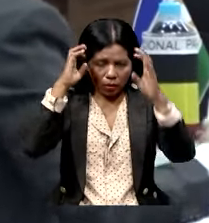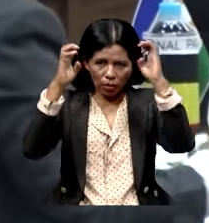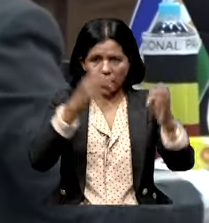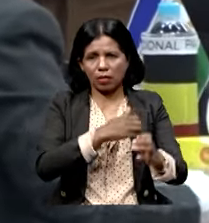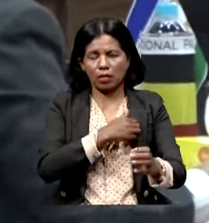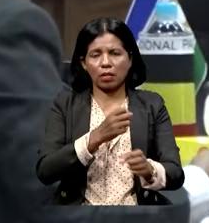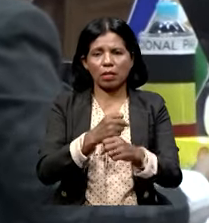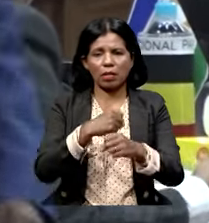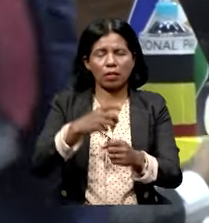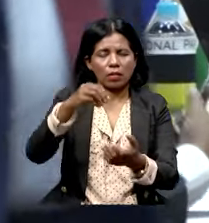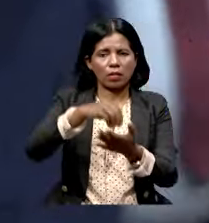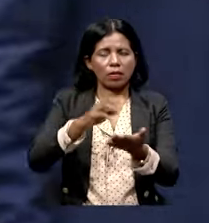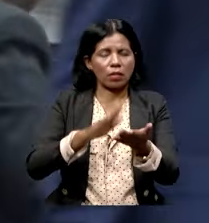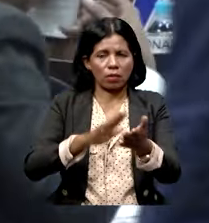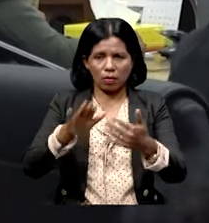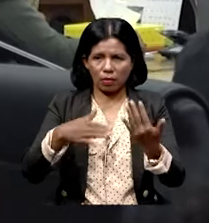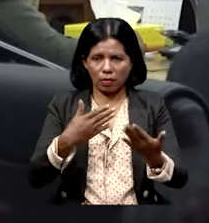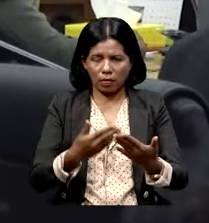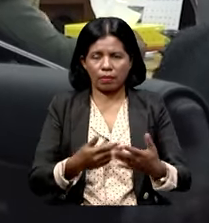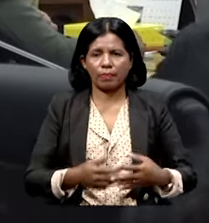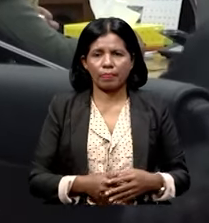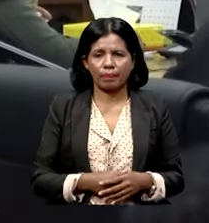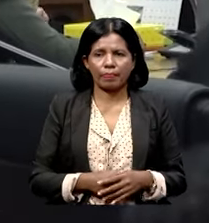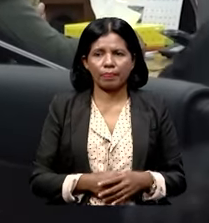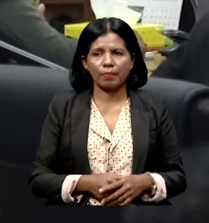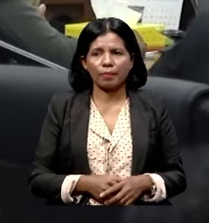se dá o calo colocação para a escola Sira. Adriano Verdial, Marito da Costa, GMN.